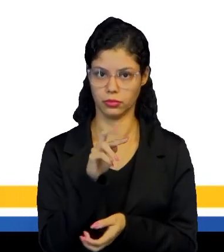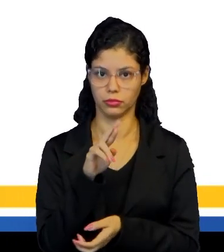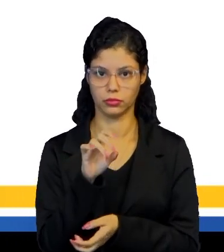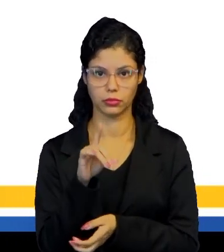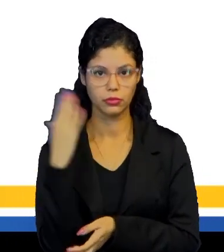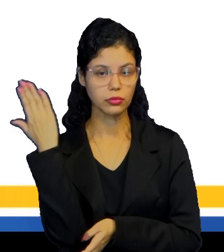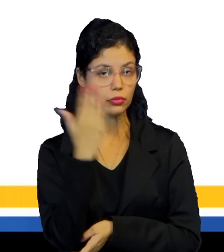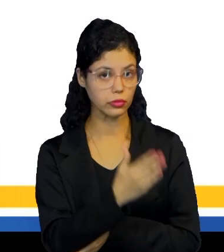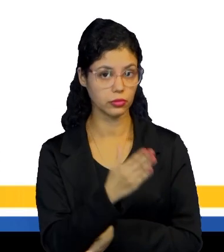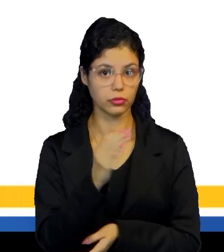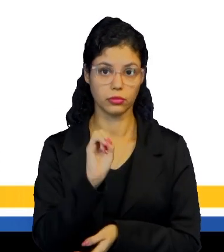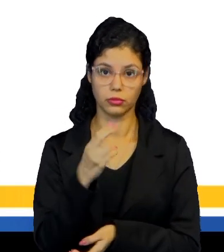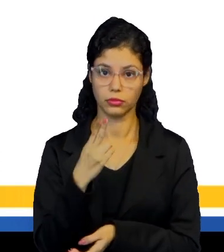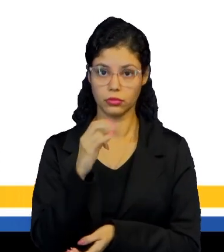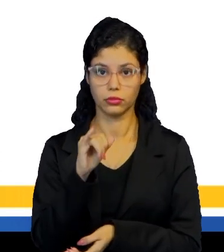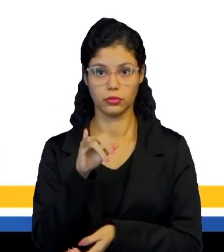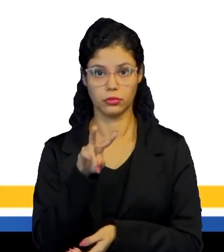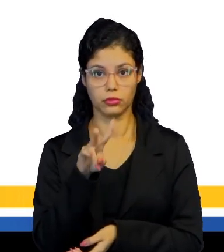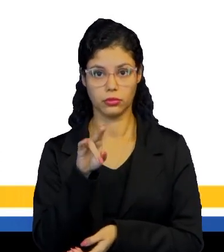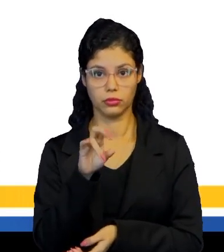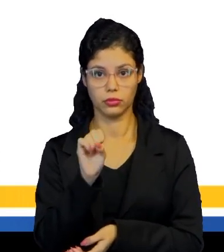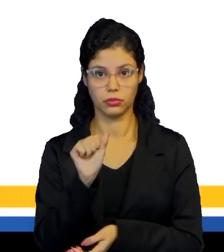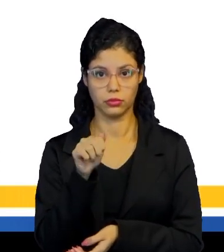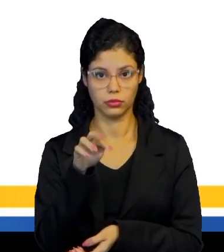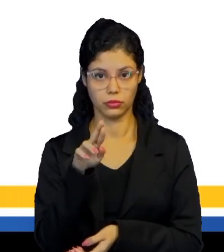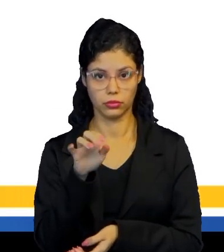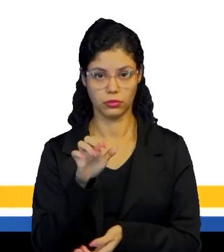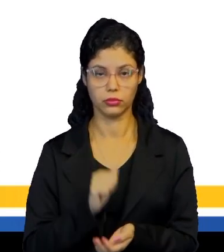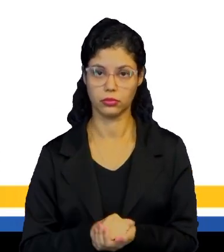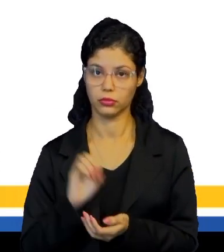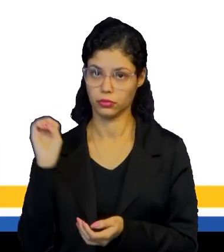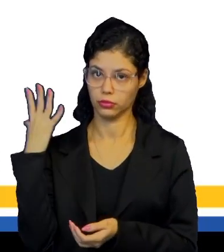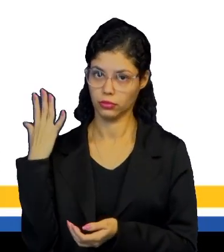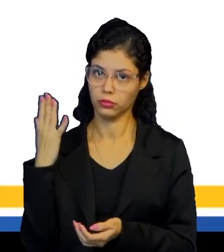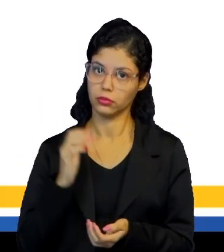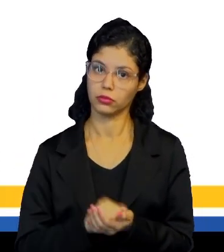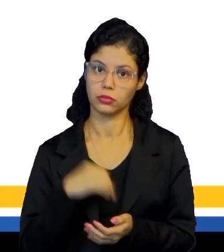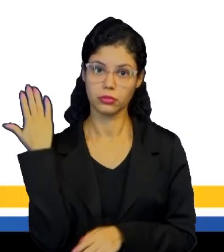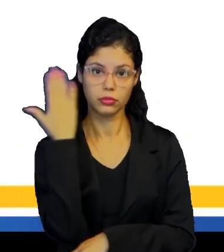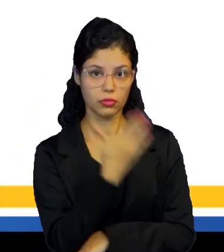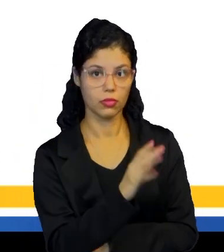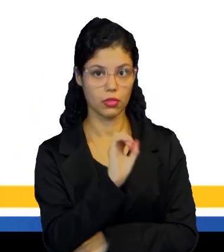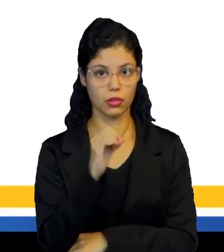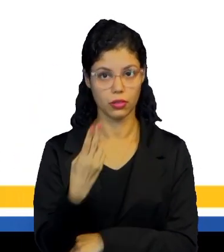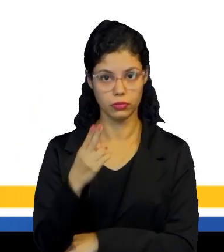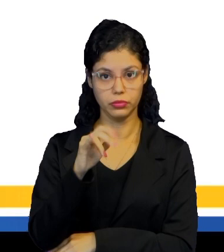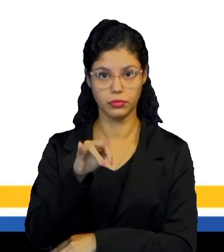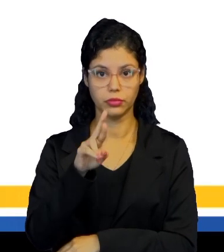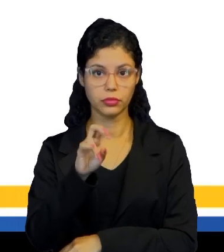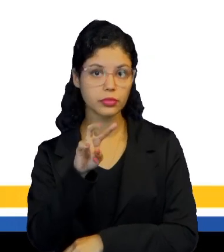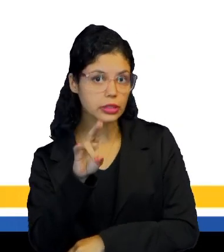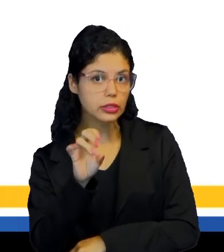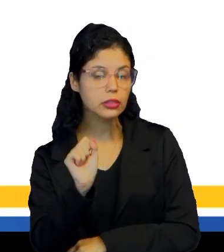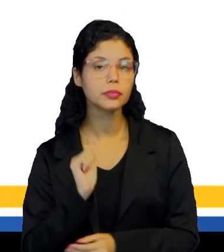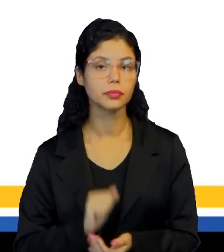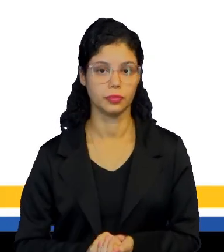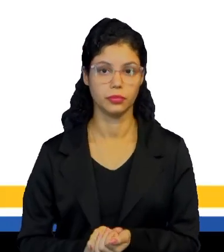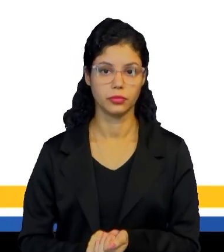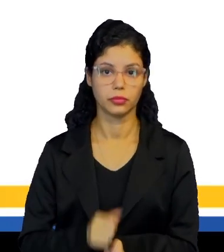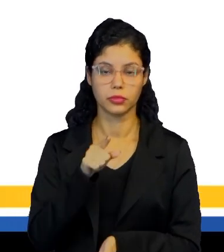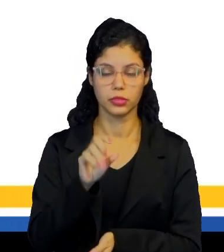duas grandezas diretamente tá que seja nesse caso ela vai falar direta ou inversamente